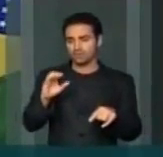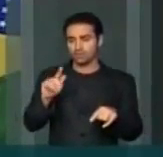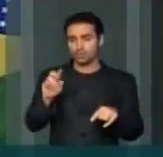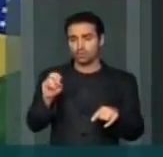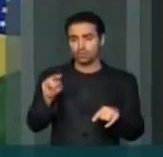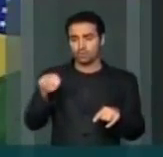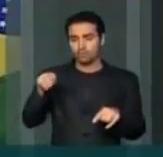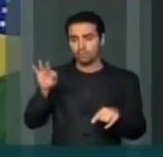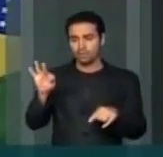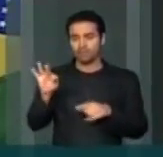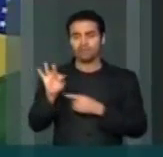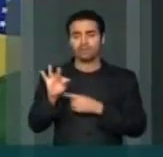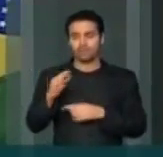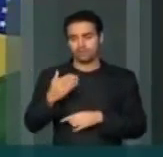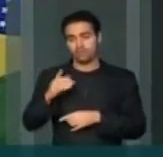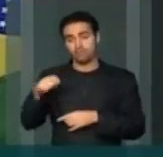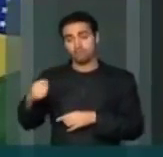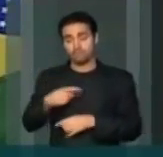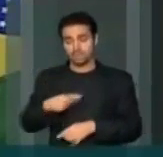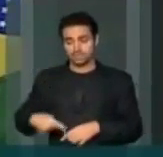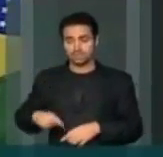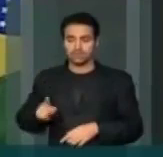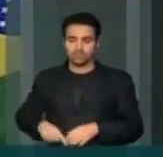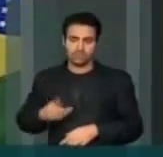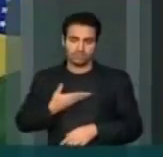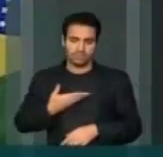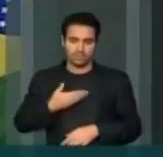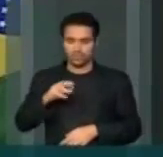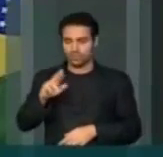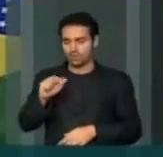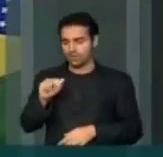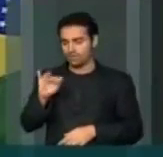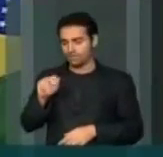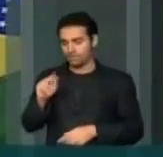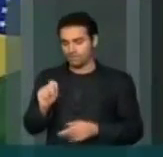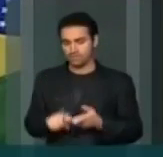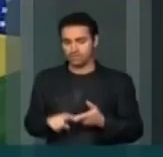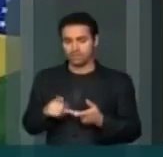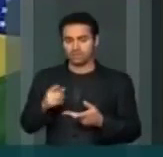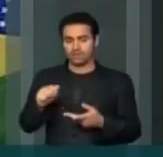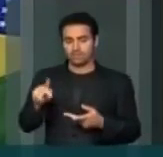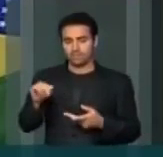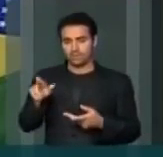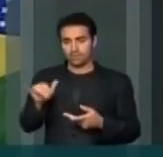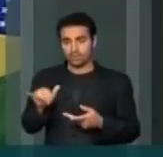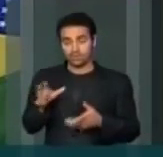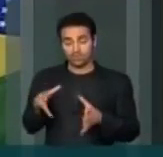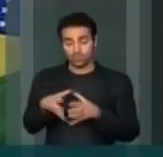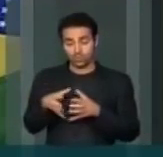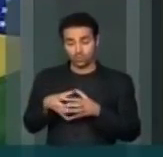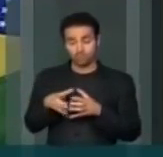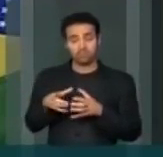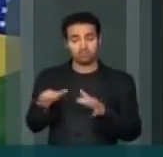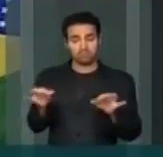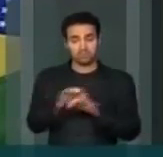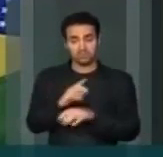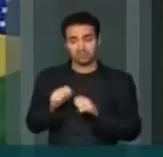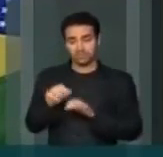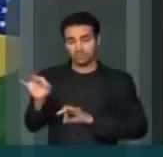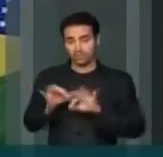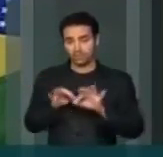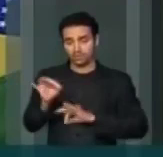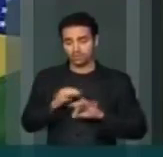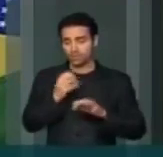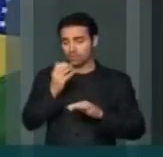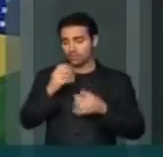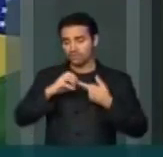amigo Rafinha, tendo como vice-presidente o Decinho, o Amauri. Esse grupo organizou uma